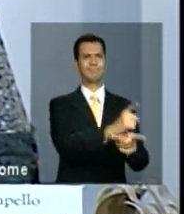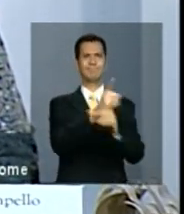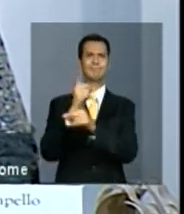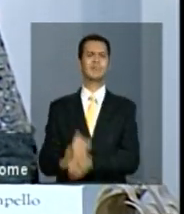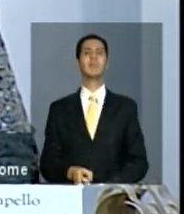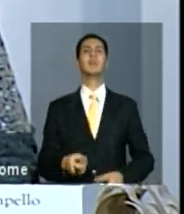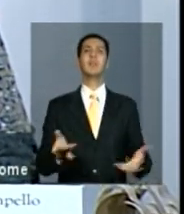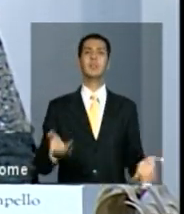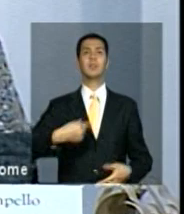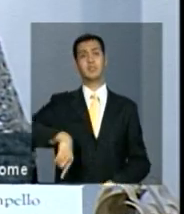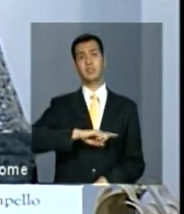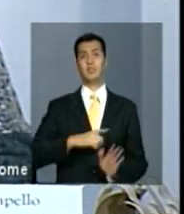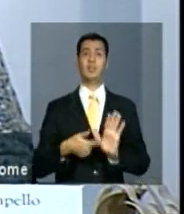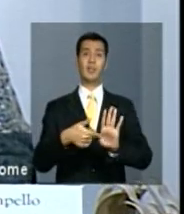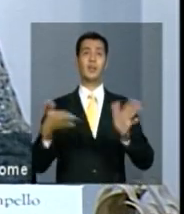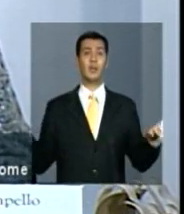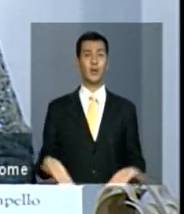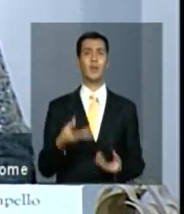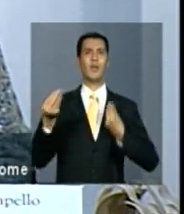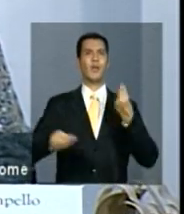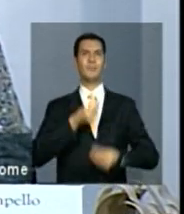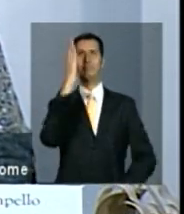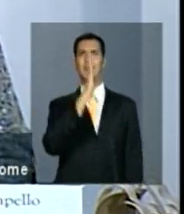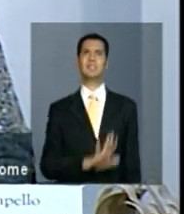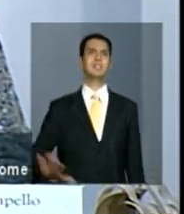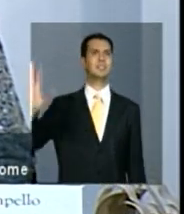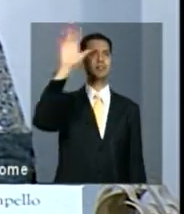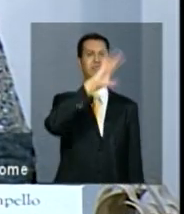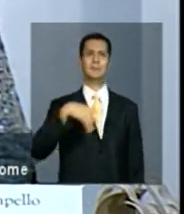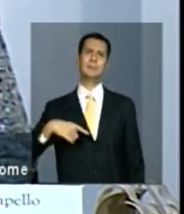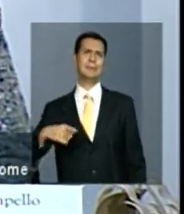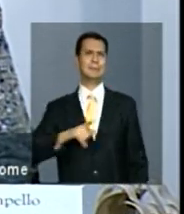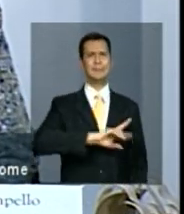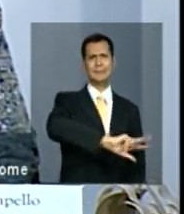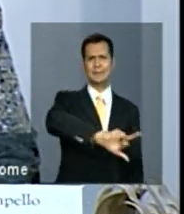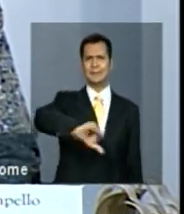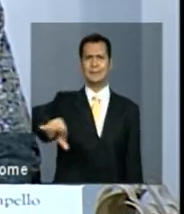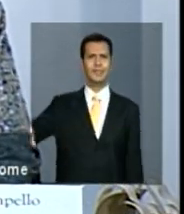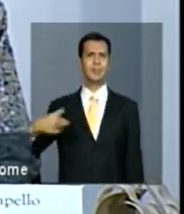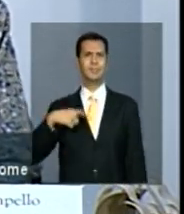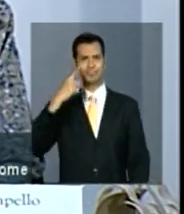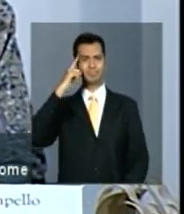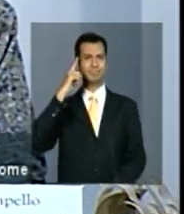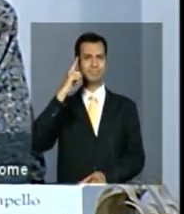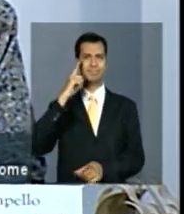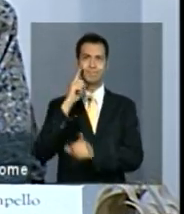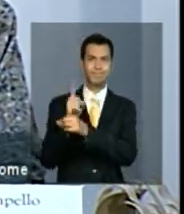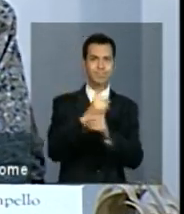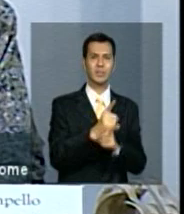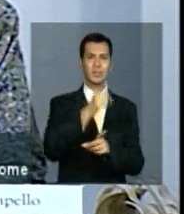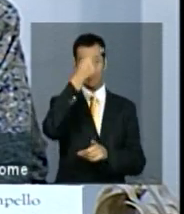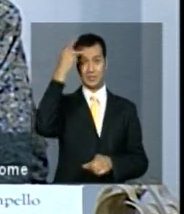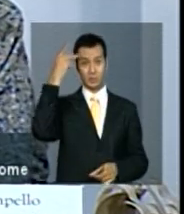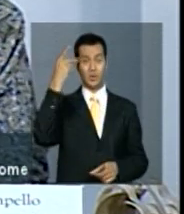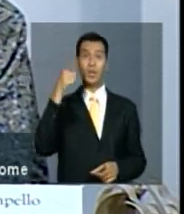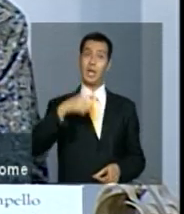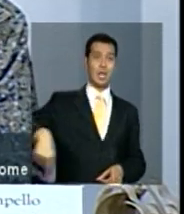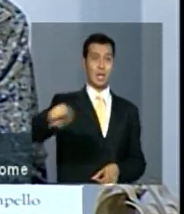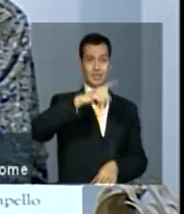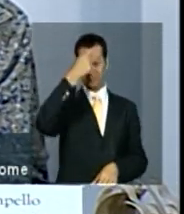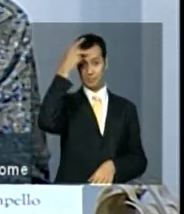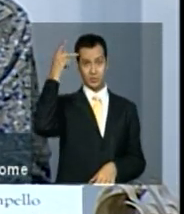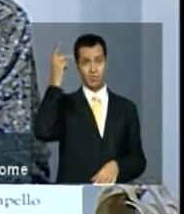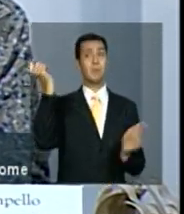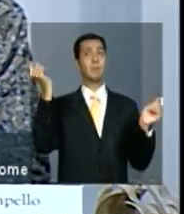como nós estamos trabalhando com esse Brasil que é um Brasil mais profundo muitas dessas pessoas poderiam facilmente ter recebido o Bolsa